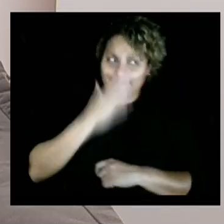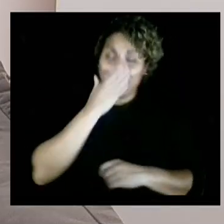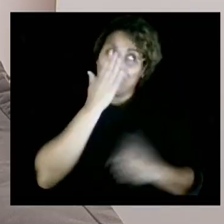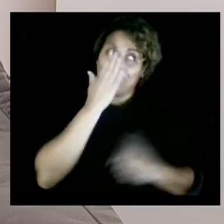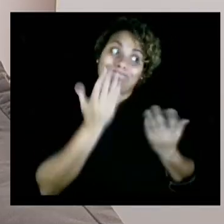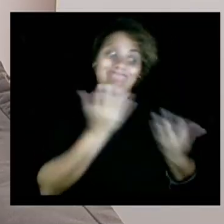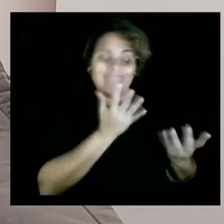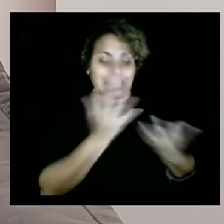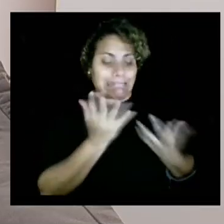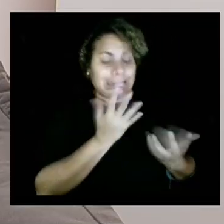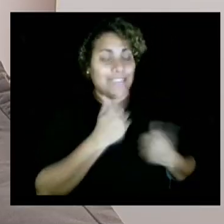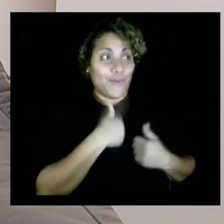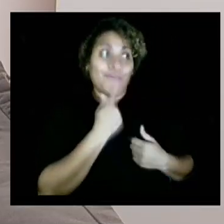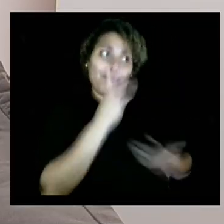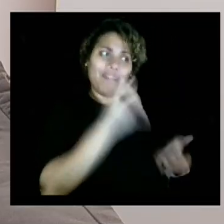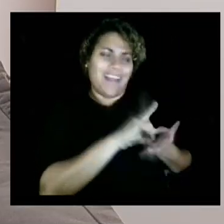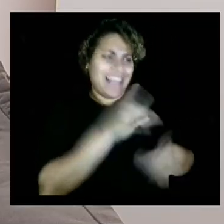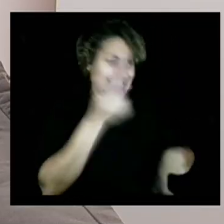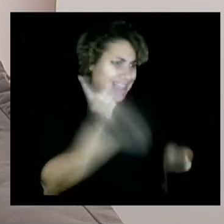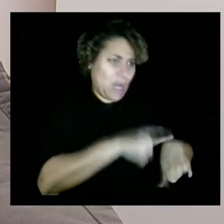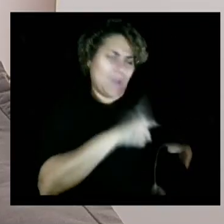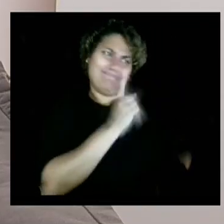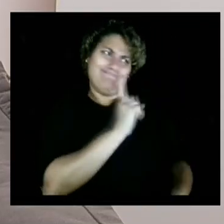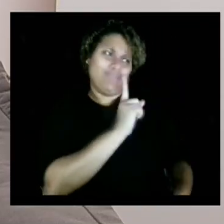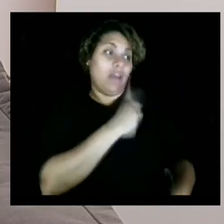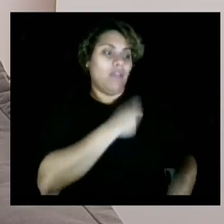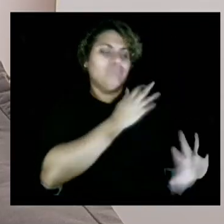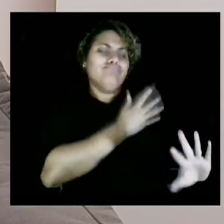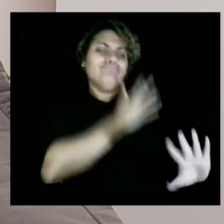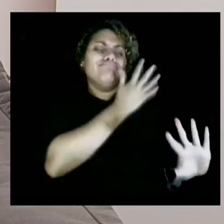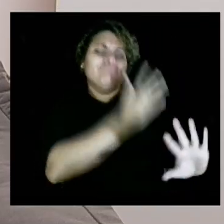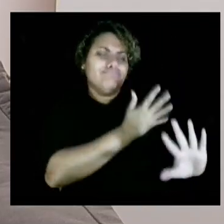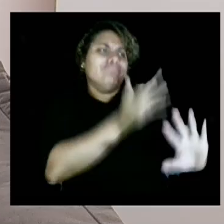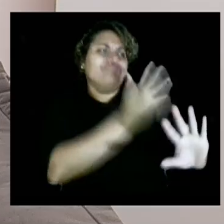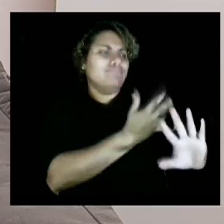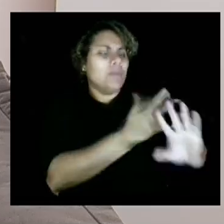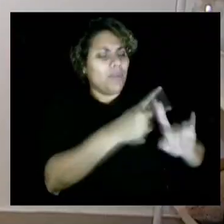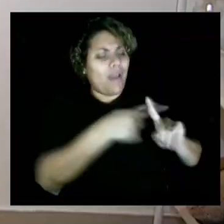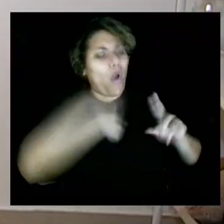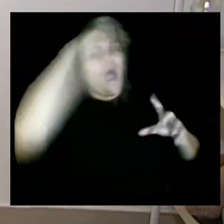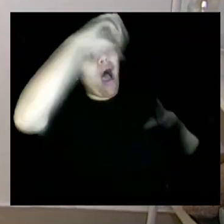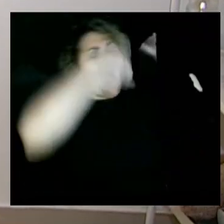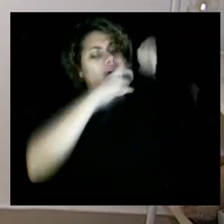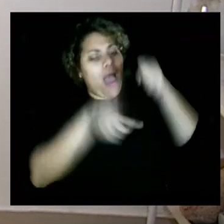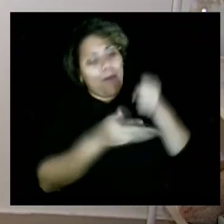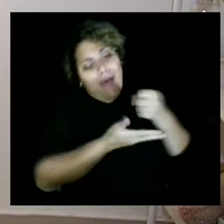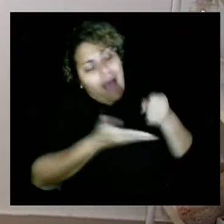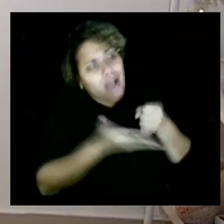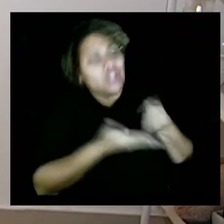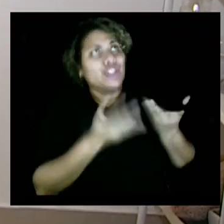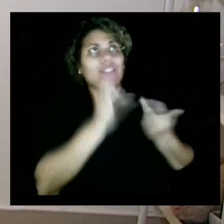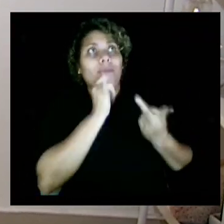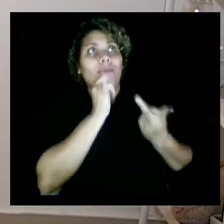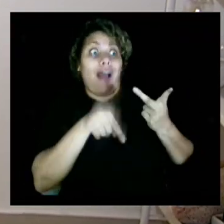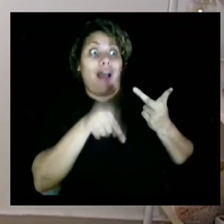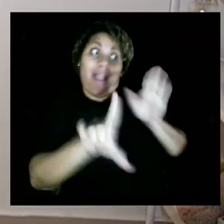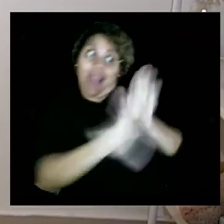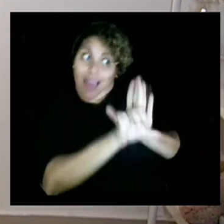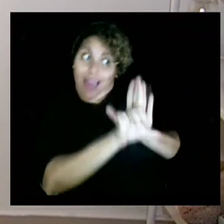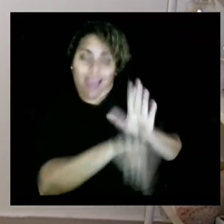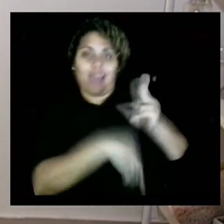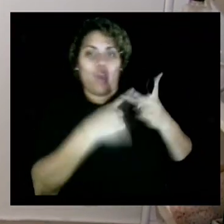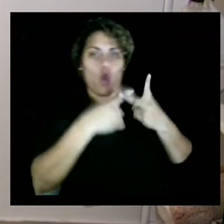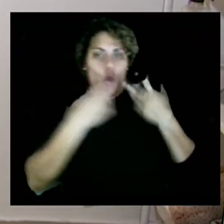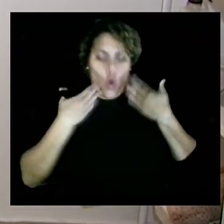tempo, porque assim, tudo que a gente está aprendendo são coisas básicas, né? Que nem questões de lei, depois a anatomia, eu sou apaixonada por anatomia,